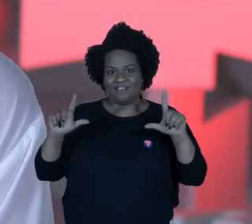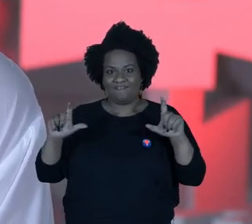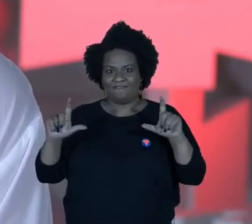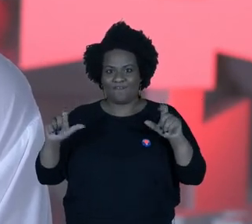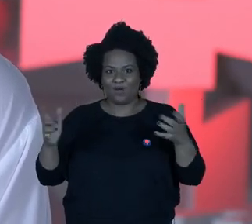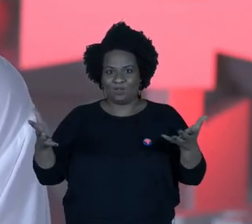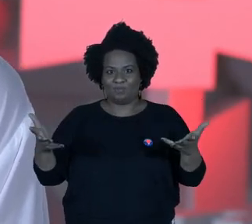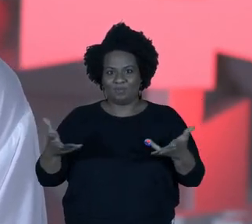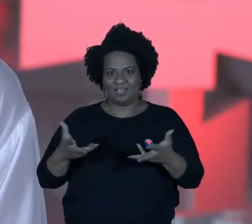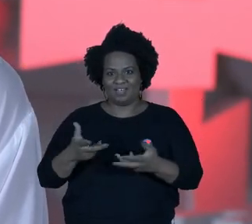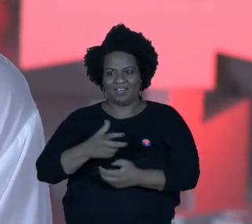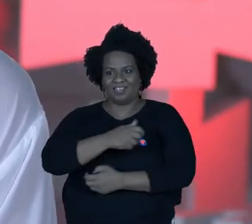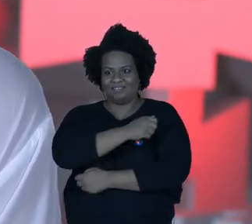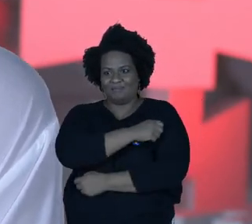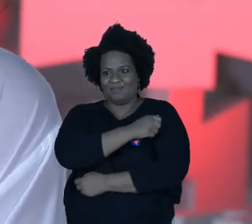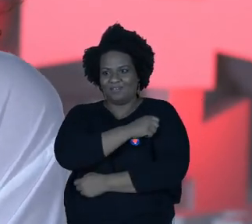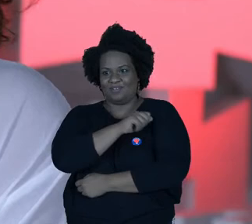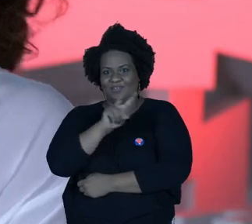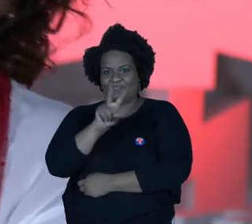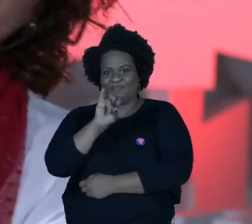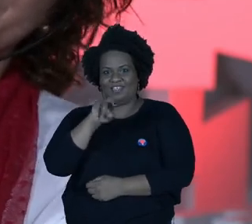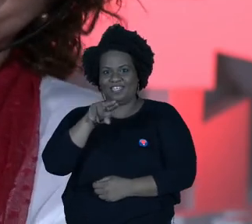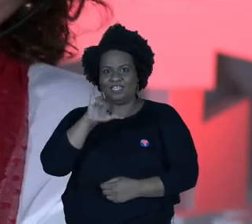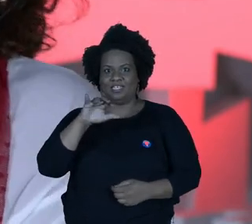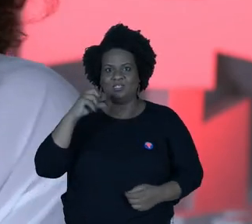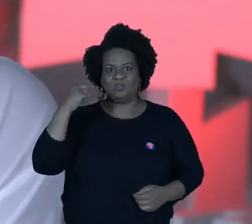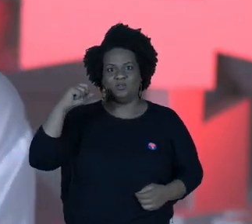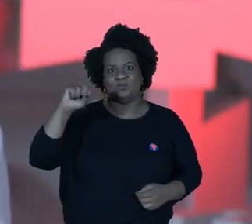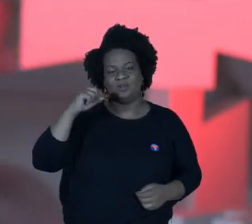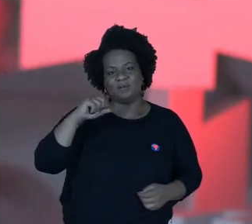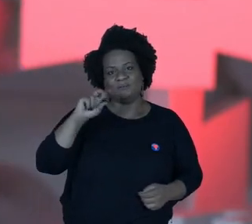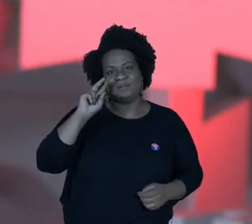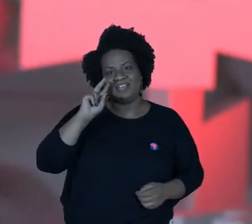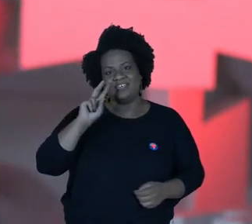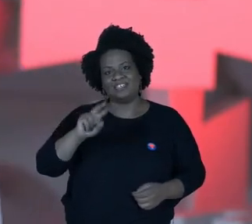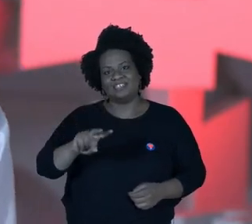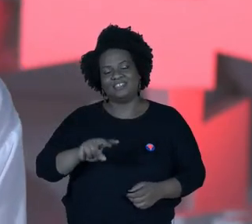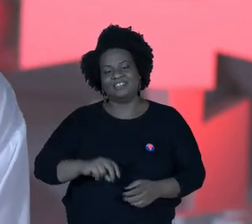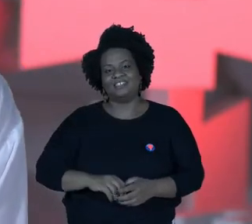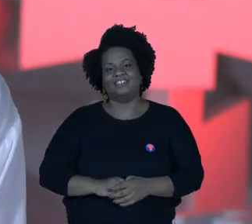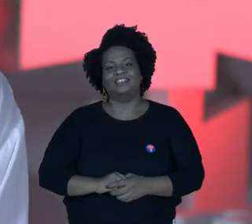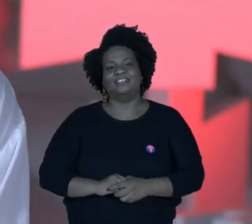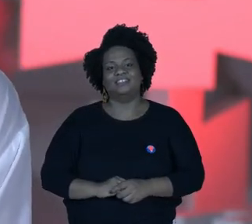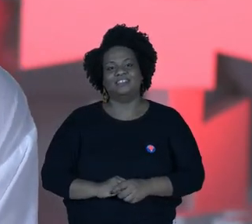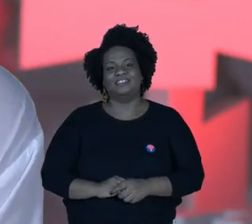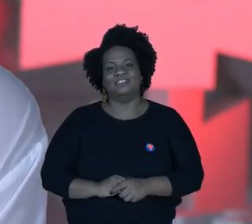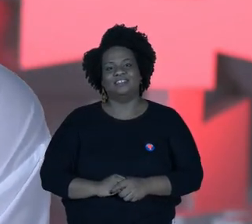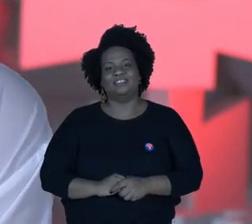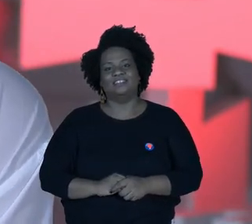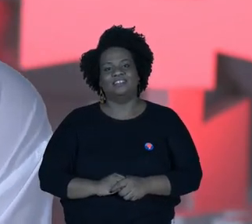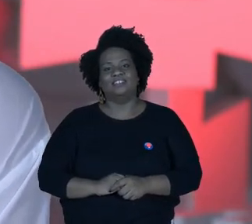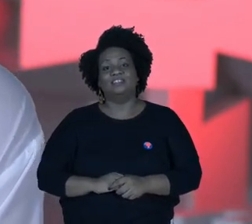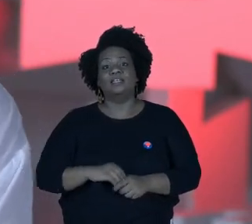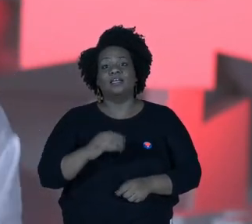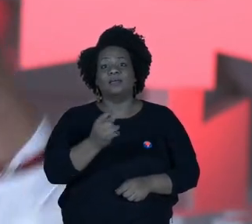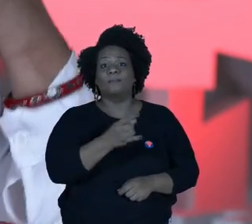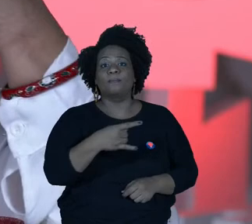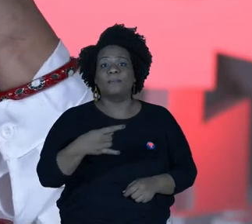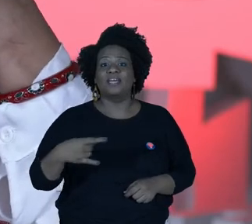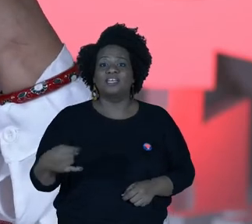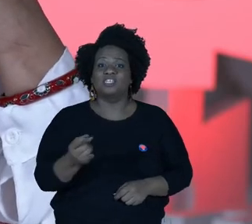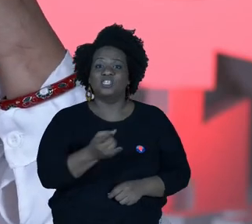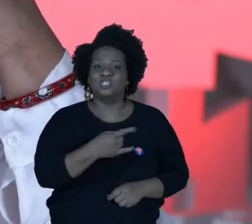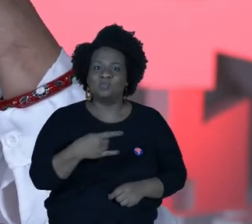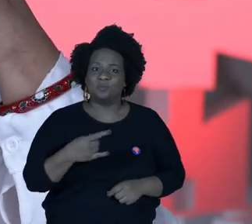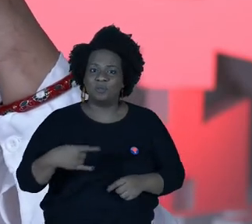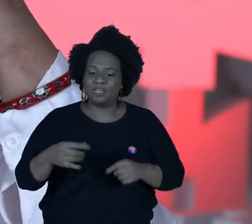meu amigo Vinícius Lima, né, que eu nunca mais vi, Vinícius. E são rabos de peixe, eu trabalhei